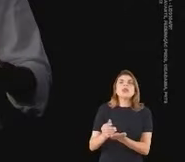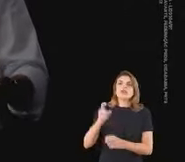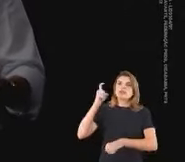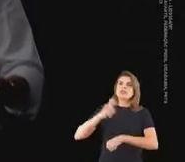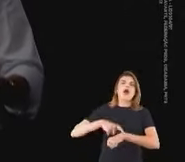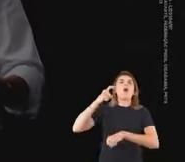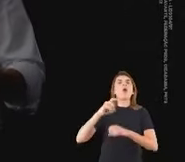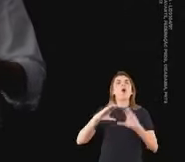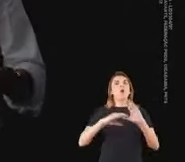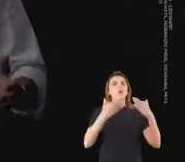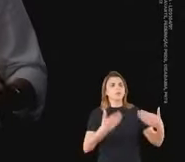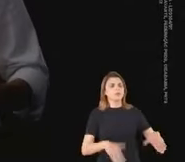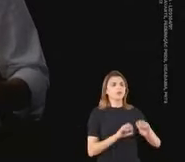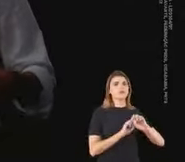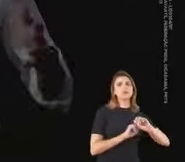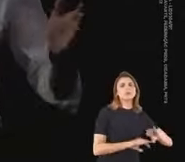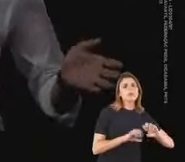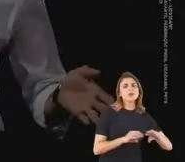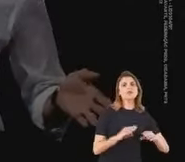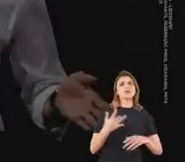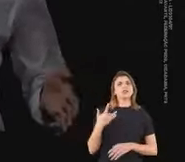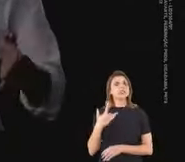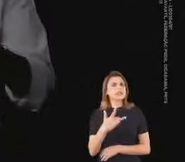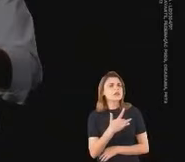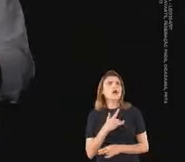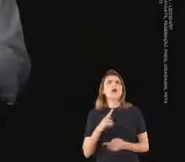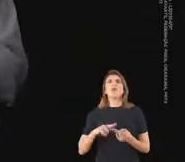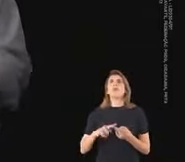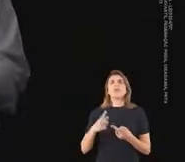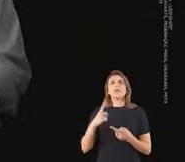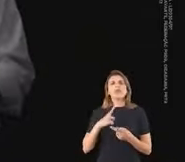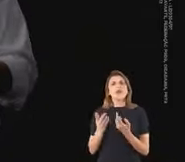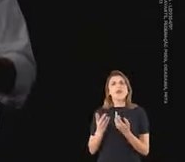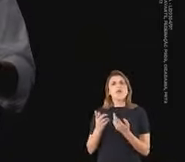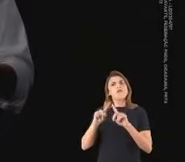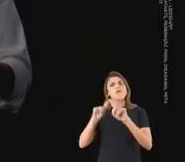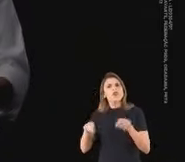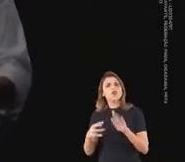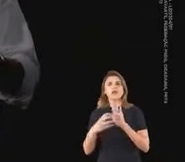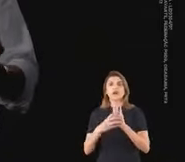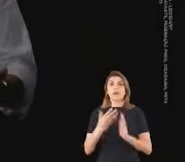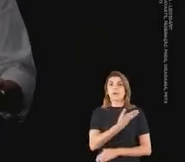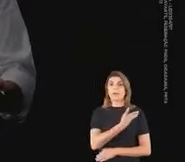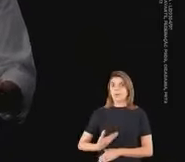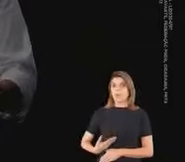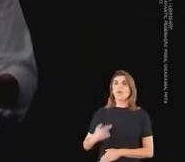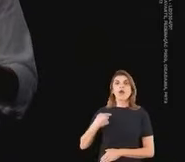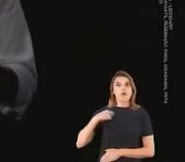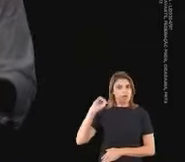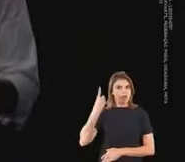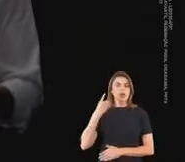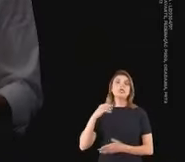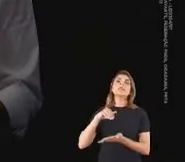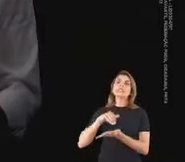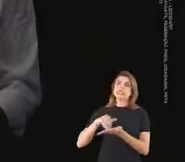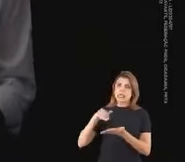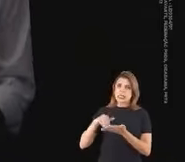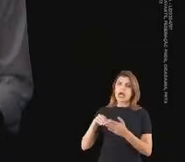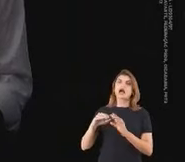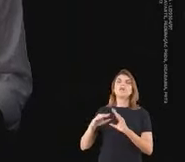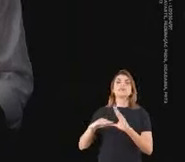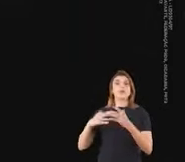fazer concurso público para todas as áreas, para a educação, para a saúde, para ter mais funcionários públicos na cidade. Eu fui secretário